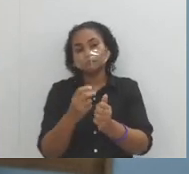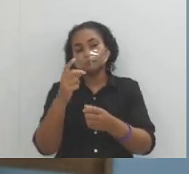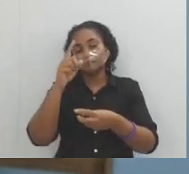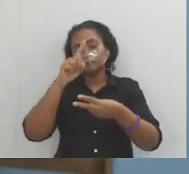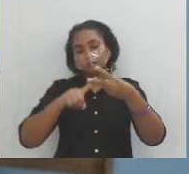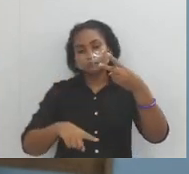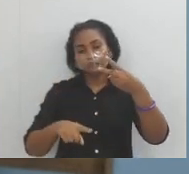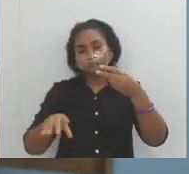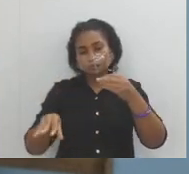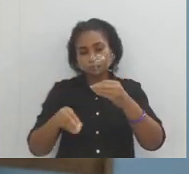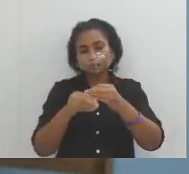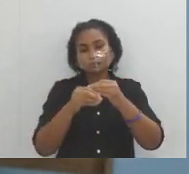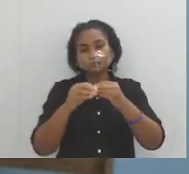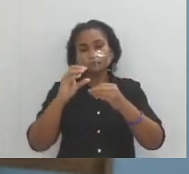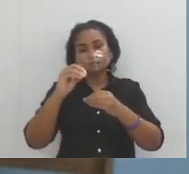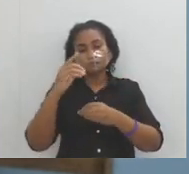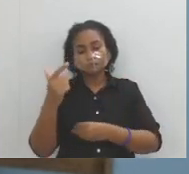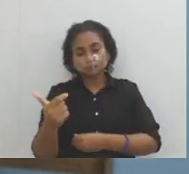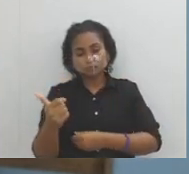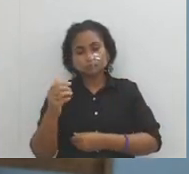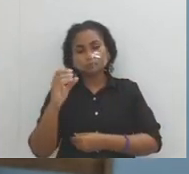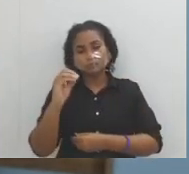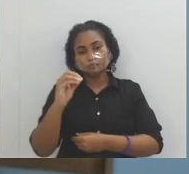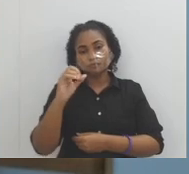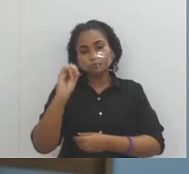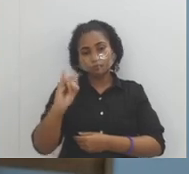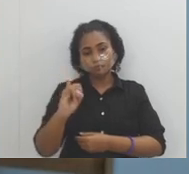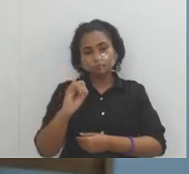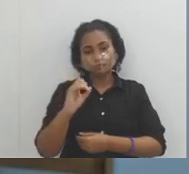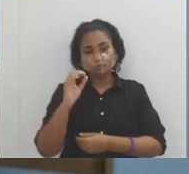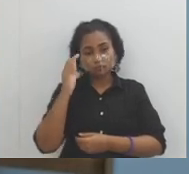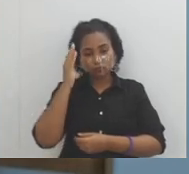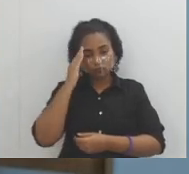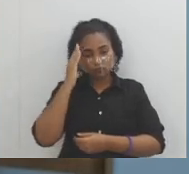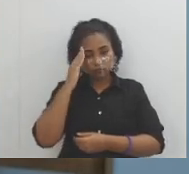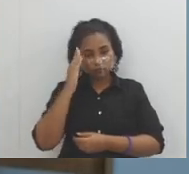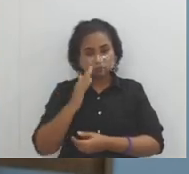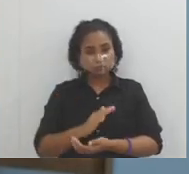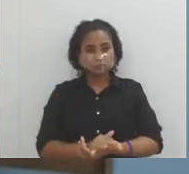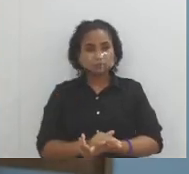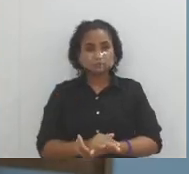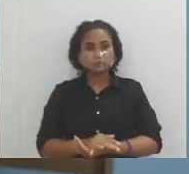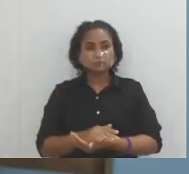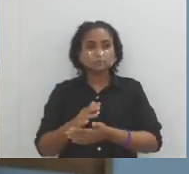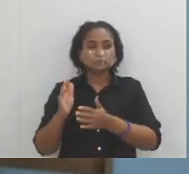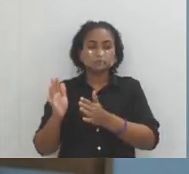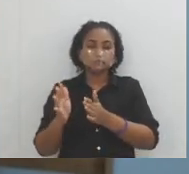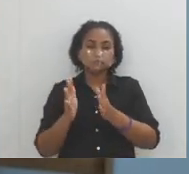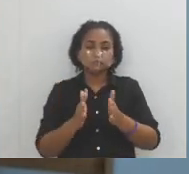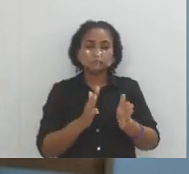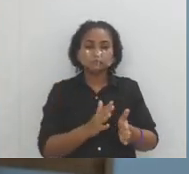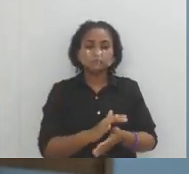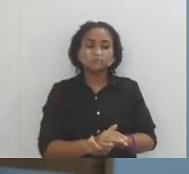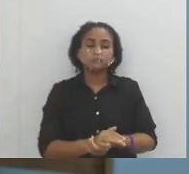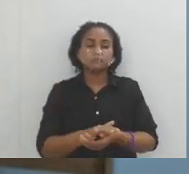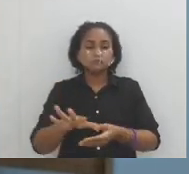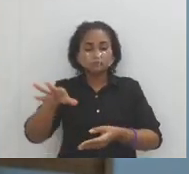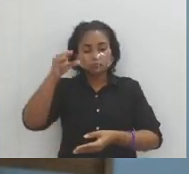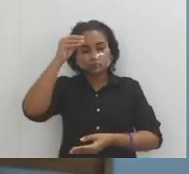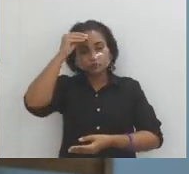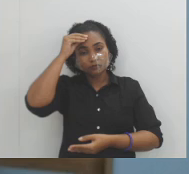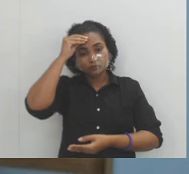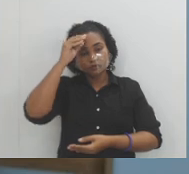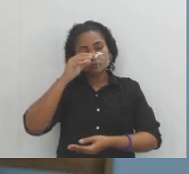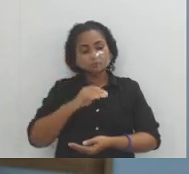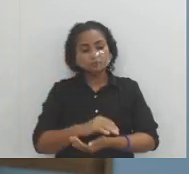dois complementos para ter o seu sentido completo, tá certo? Então, esse esqueminha, guarde,